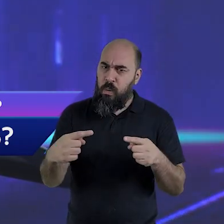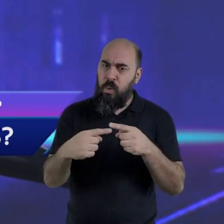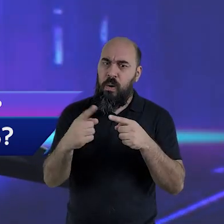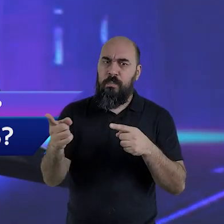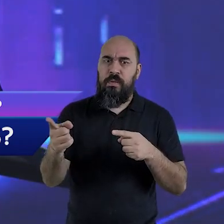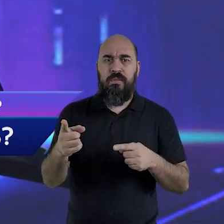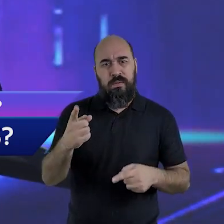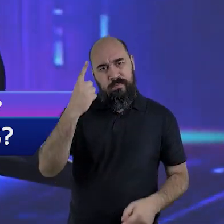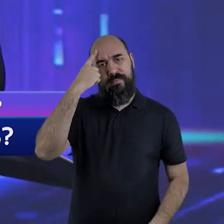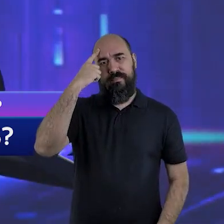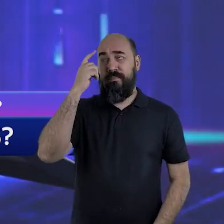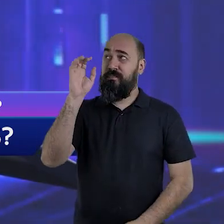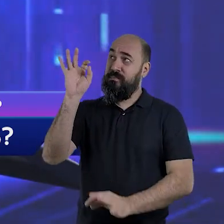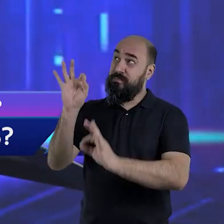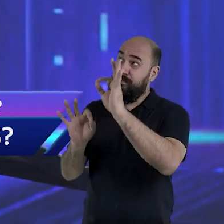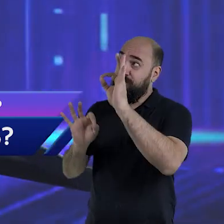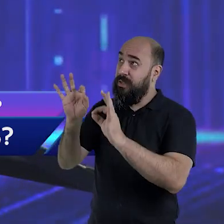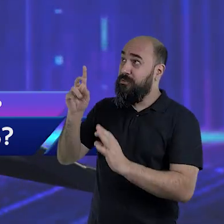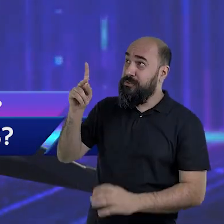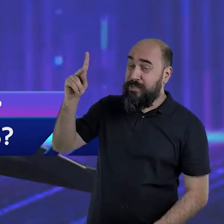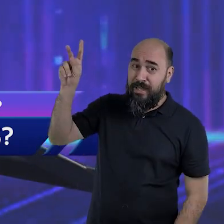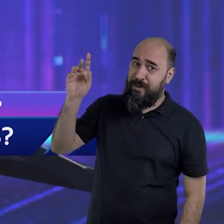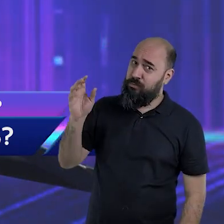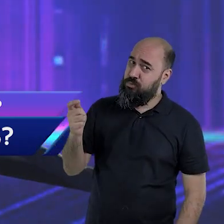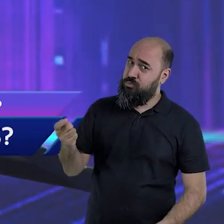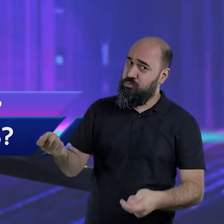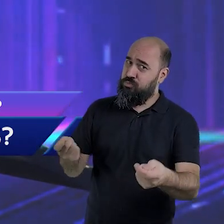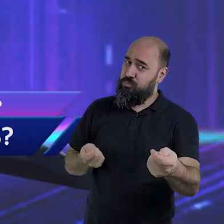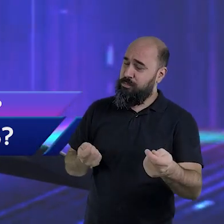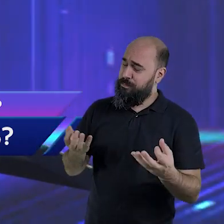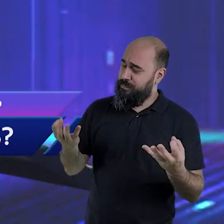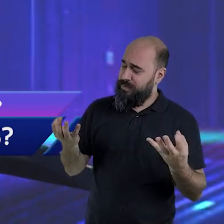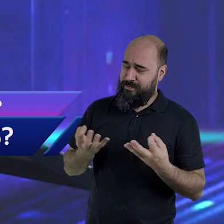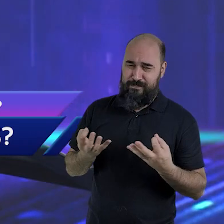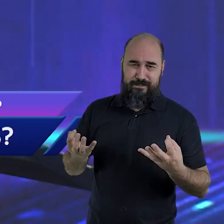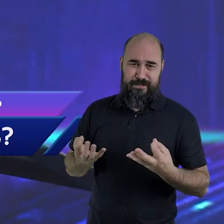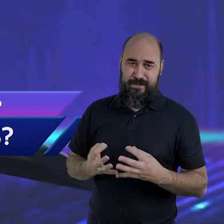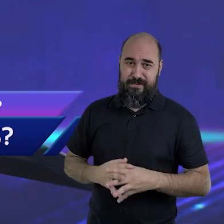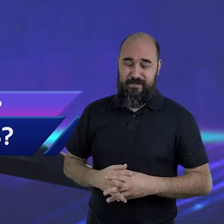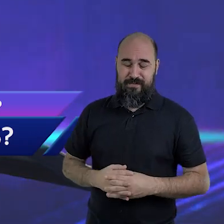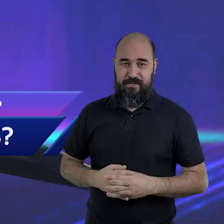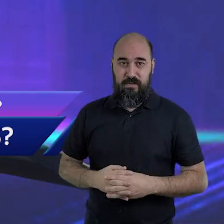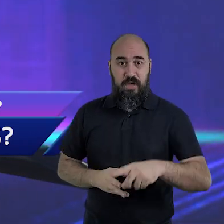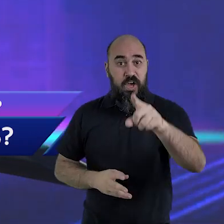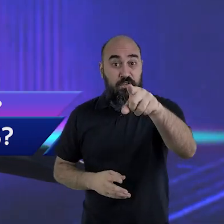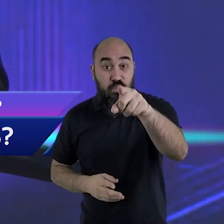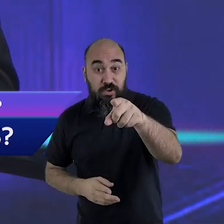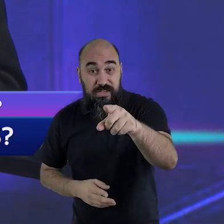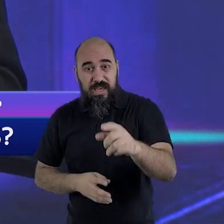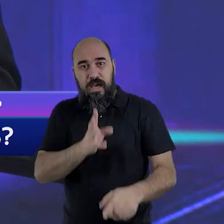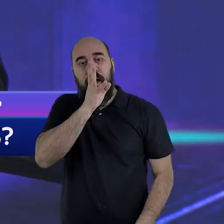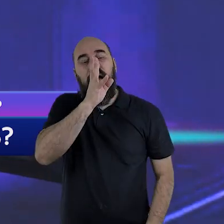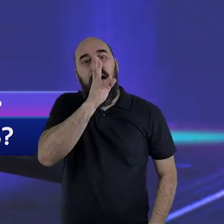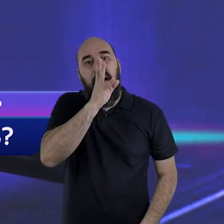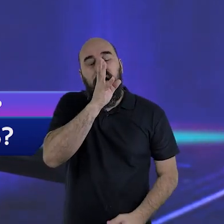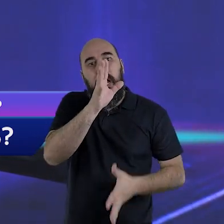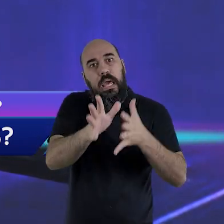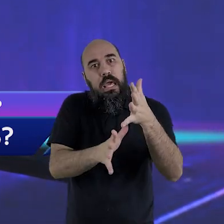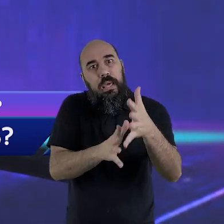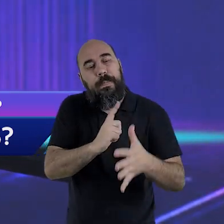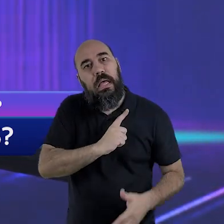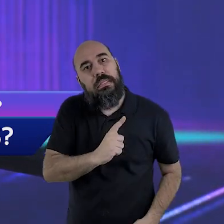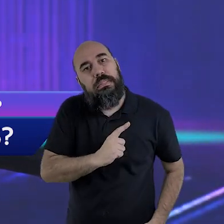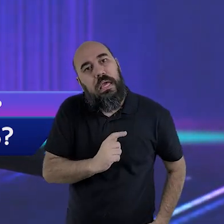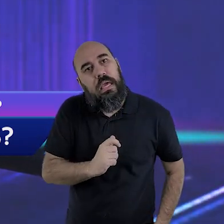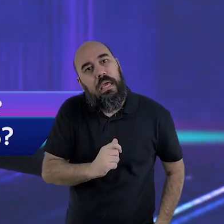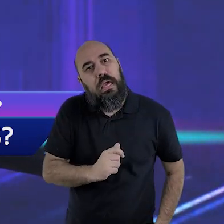de Deus. Você não está aqui por acaso. Deus marcou esse encontro. A forma